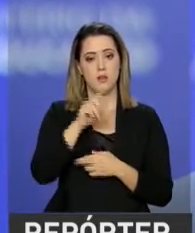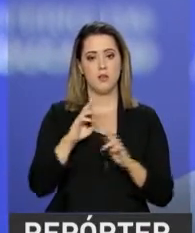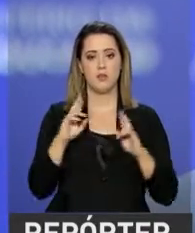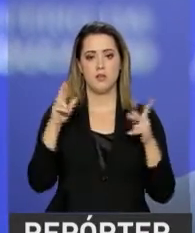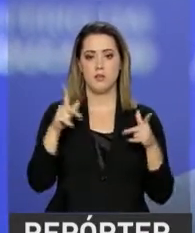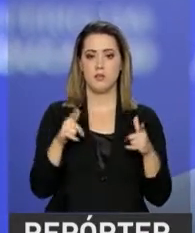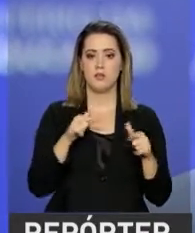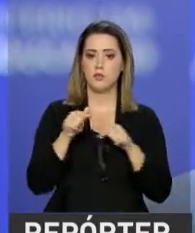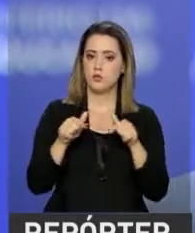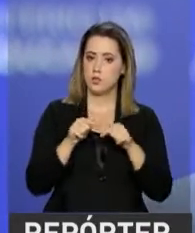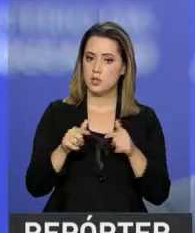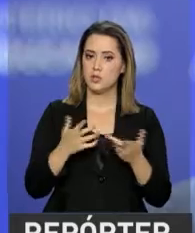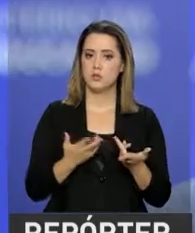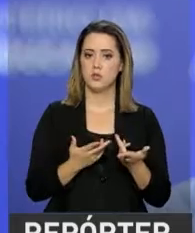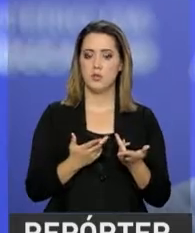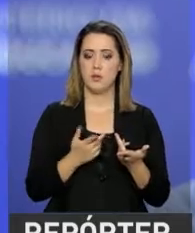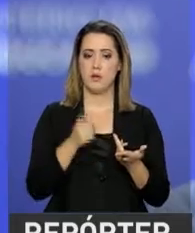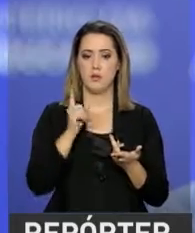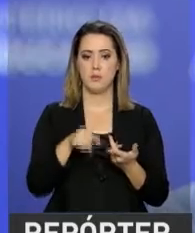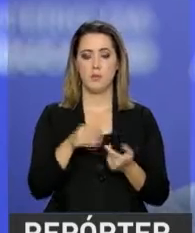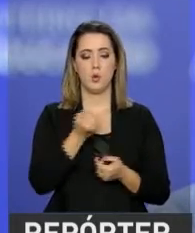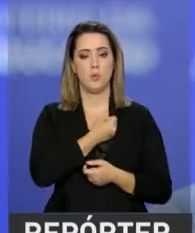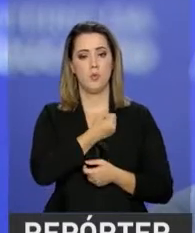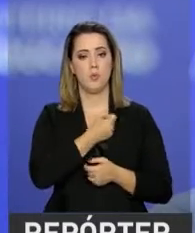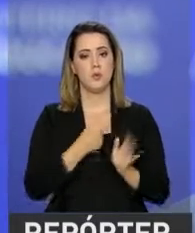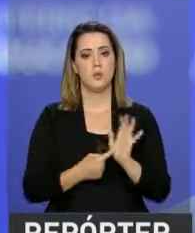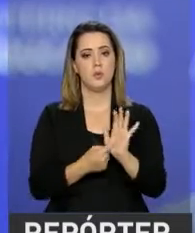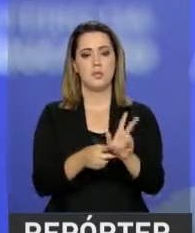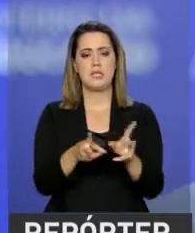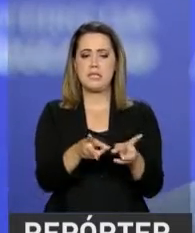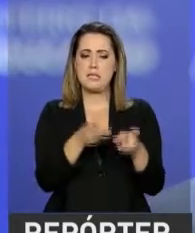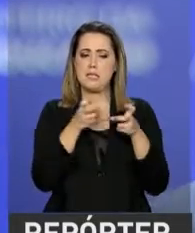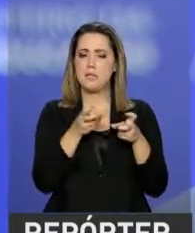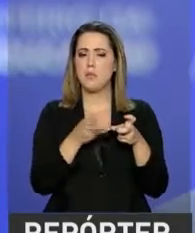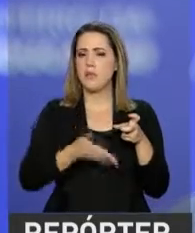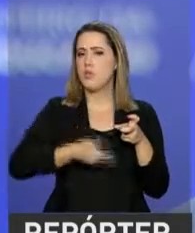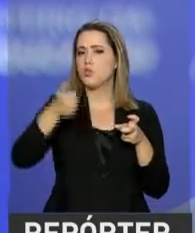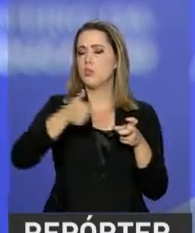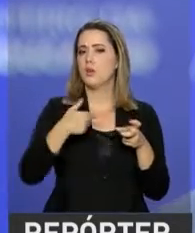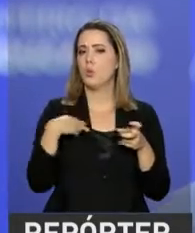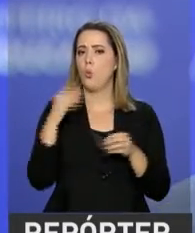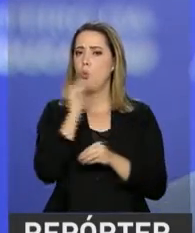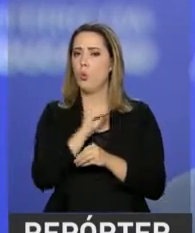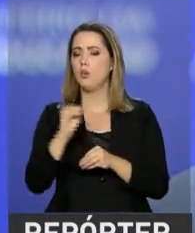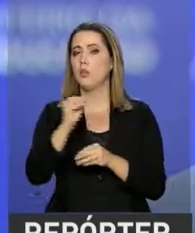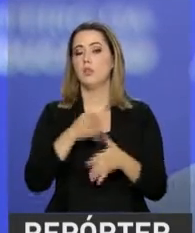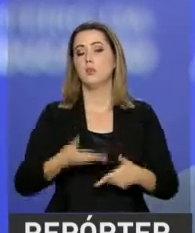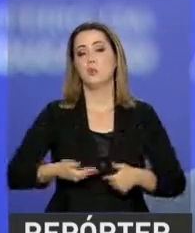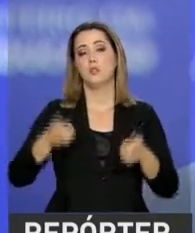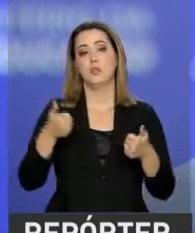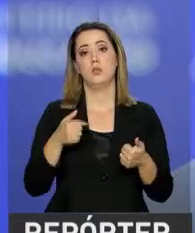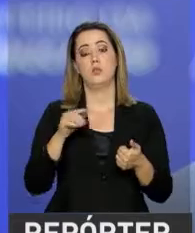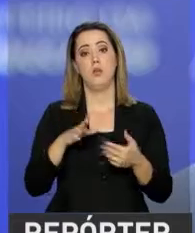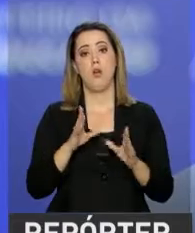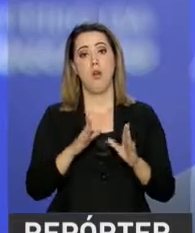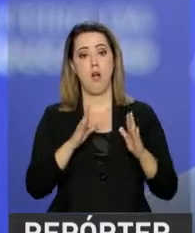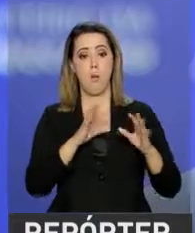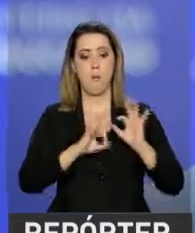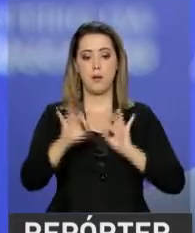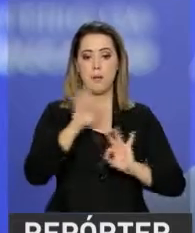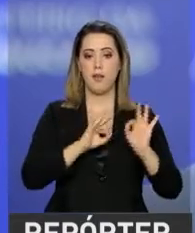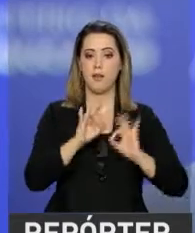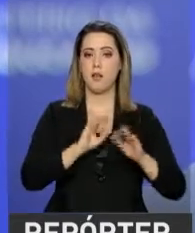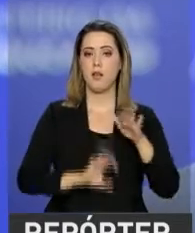tocar alguns números demonstram que a mulher ela tem uma sensibilidade um pouco maior lá tem um cuidado um pouco maior ao montar o seu negócio